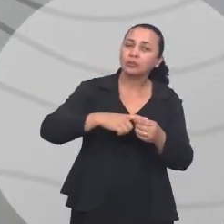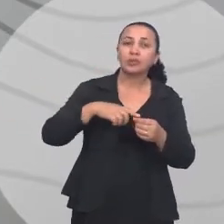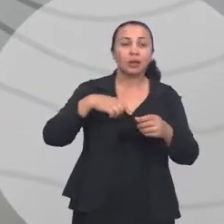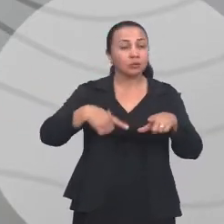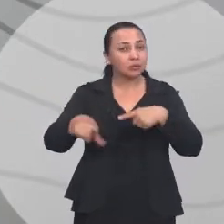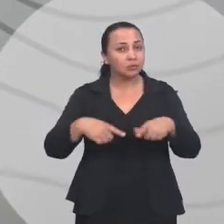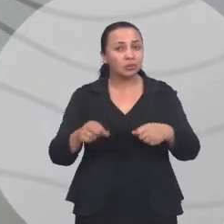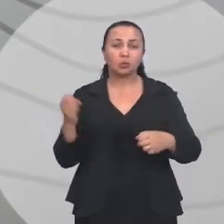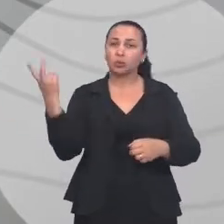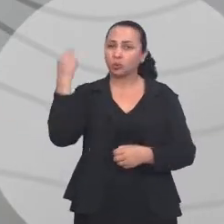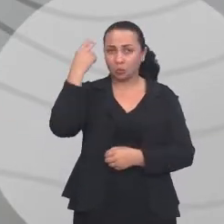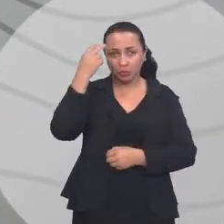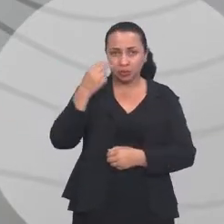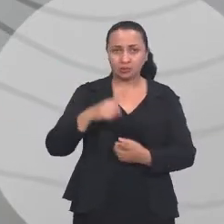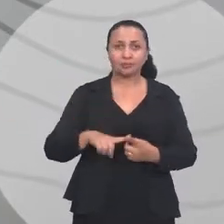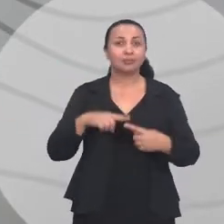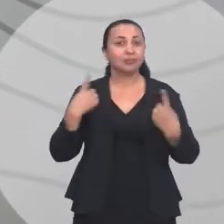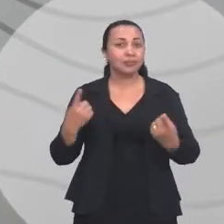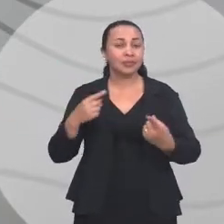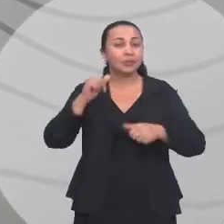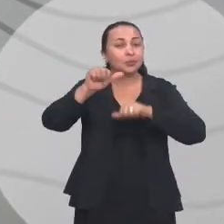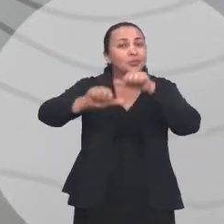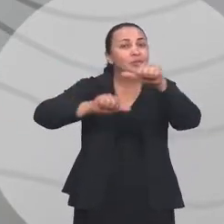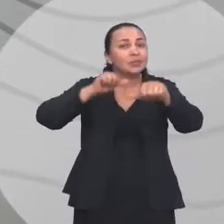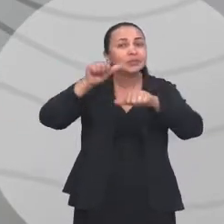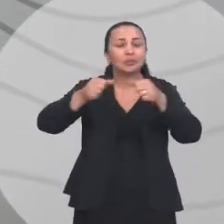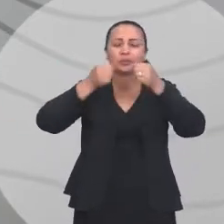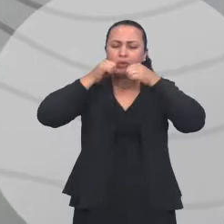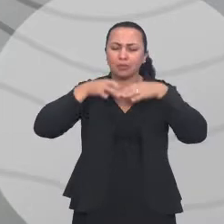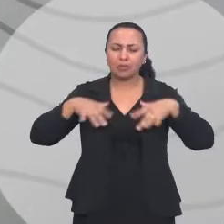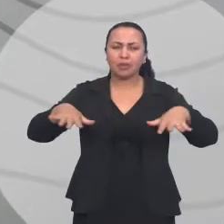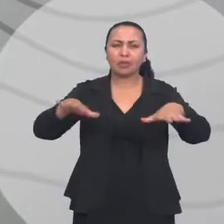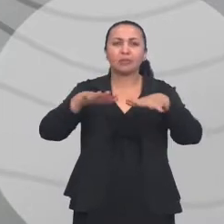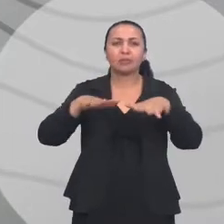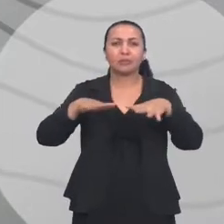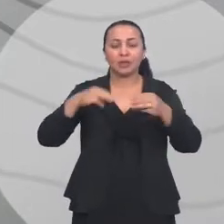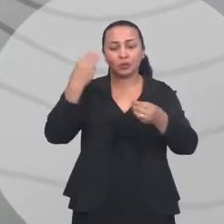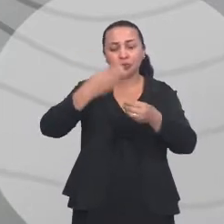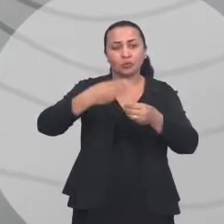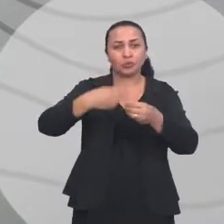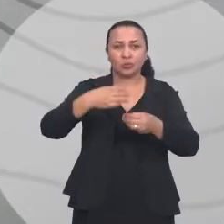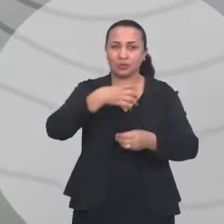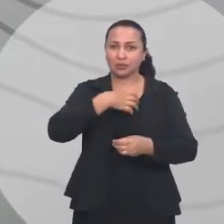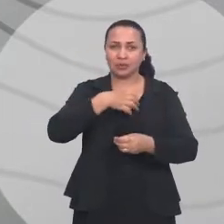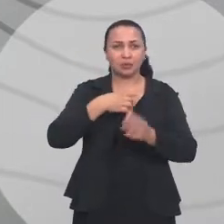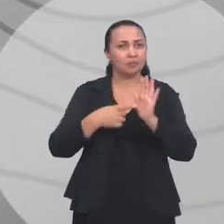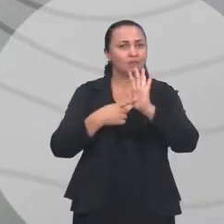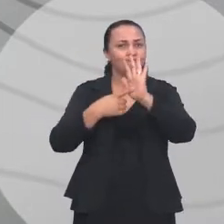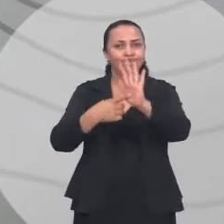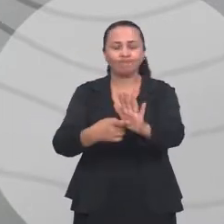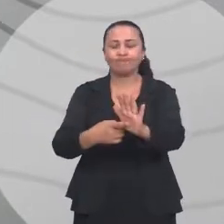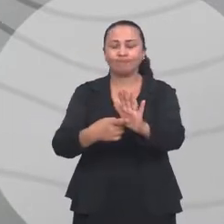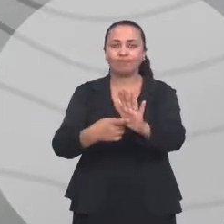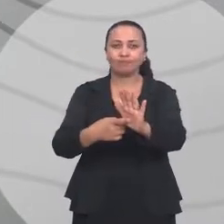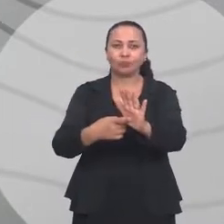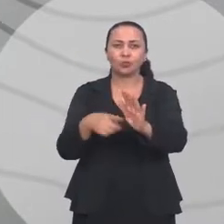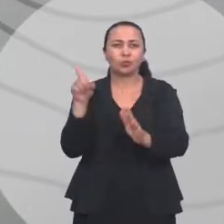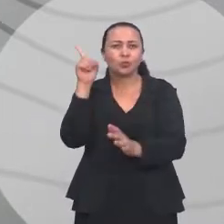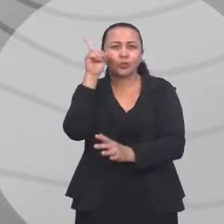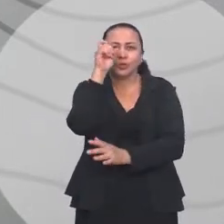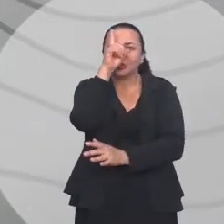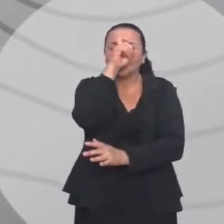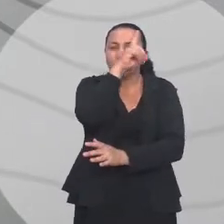normais só que o andamento né o desenvolvimento da pandemia na nos municípios da bahia a cama